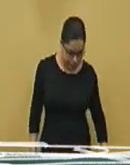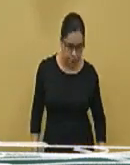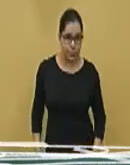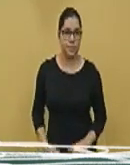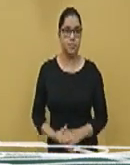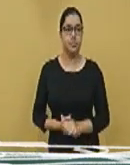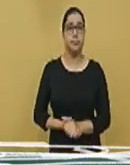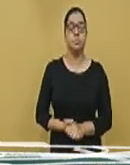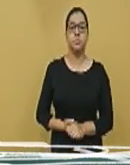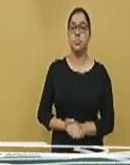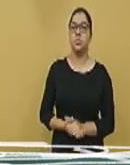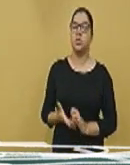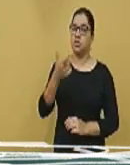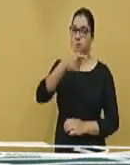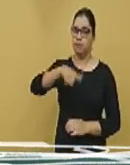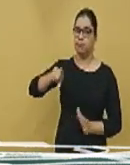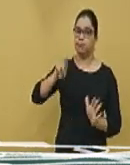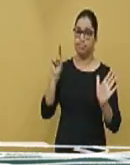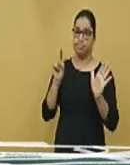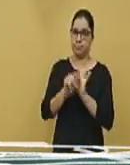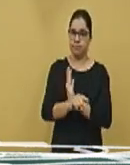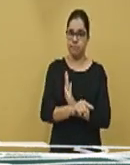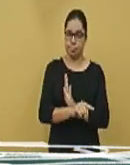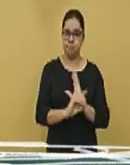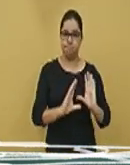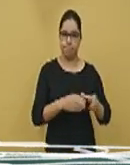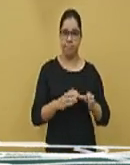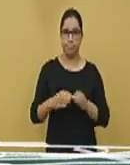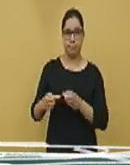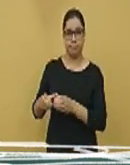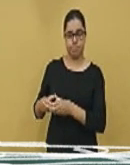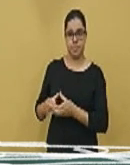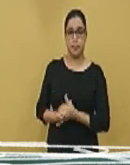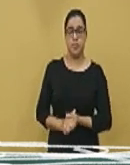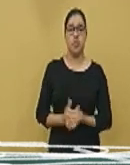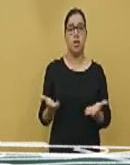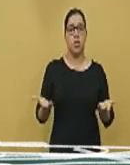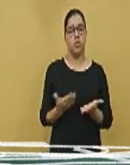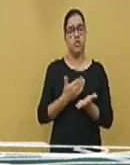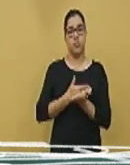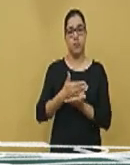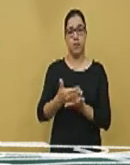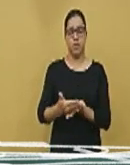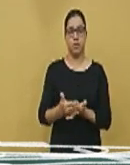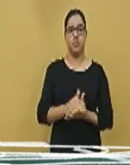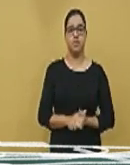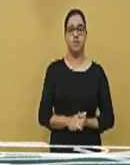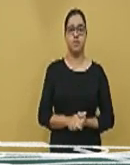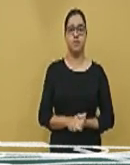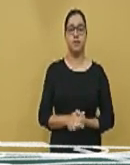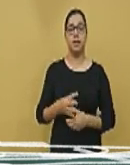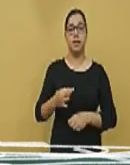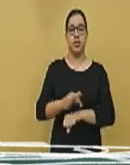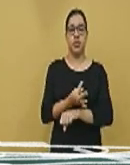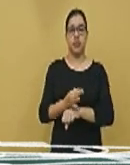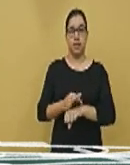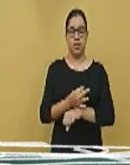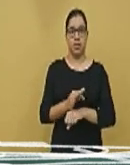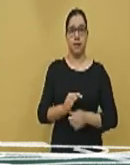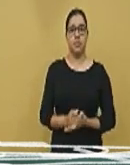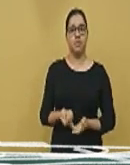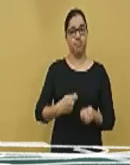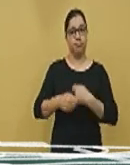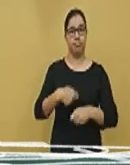Teremos mais uma rodada de perguntas. Né? Começamos agora, então, pela categoria de técnico administrativo. Eu